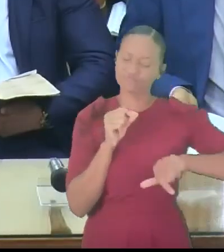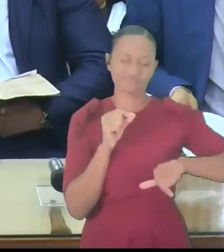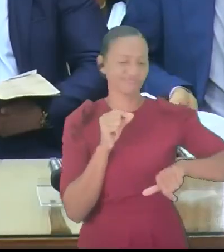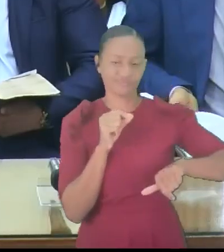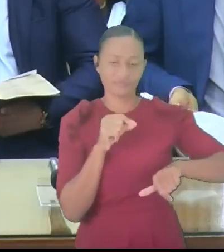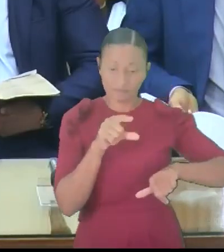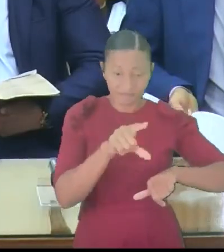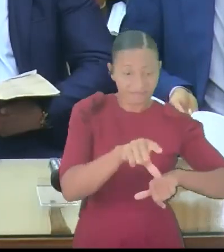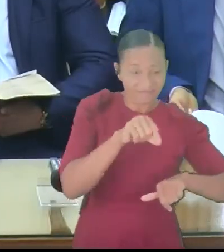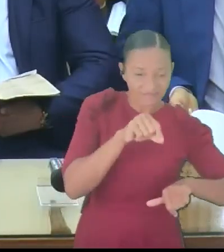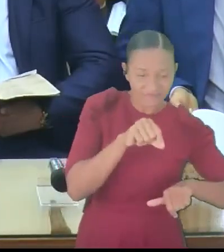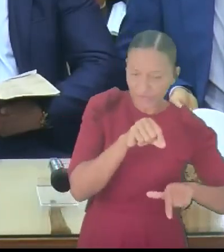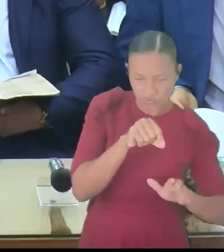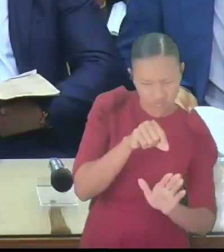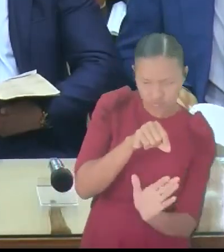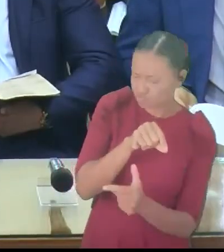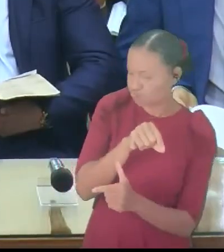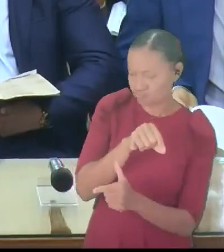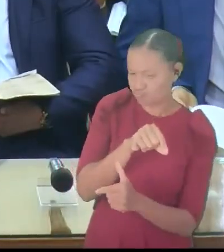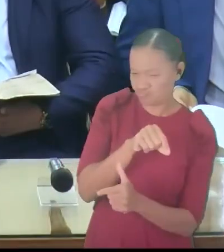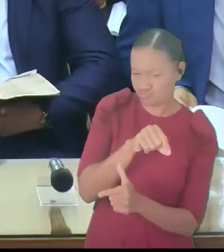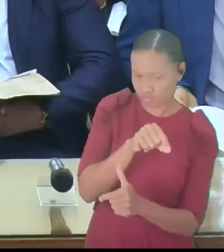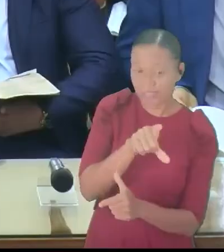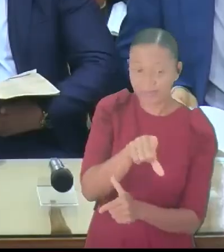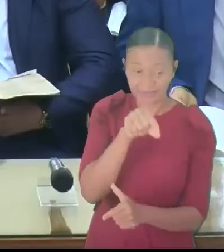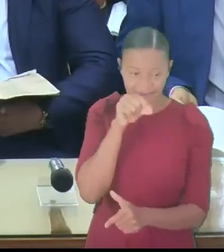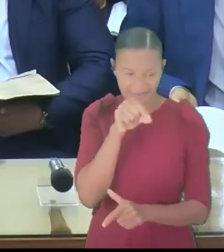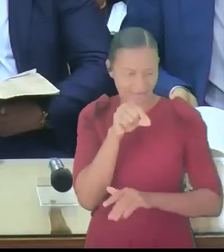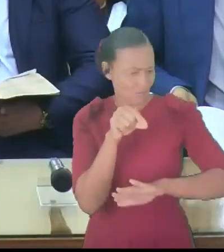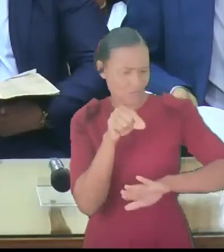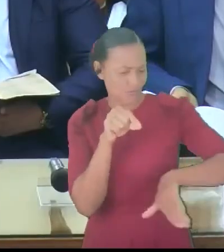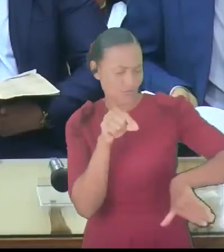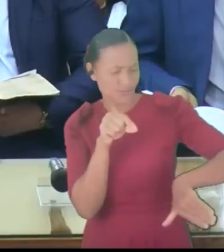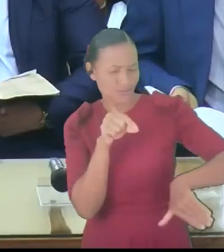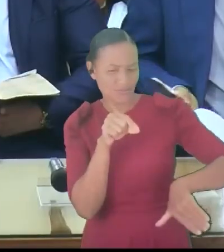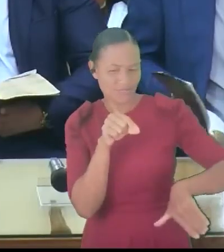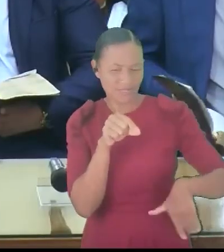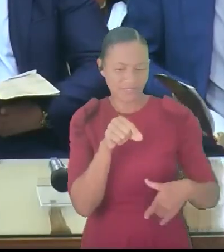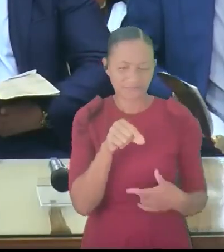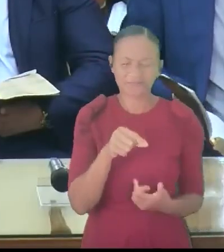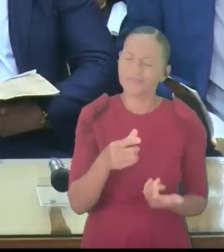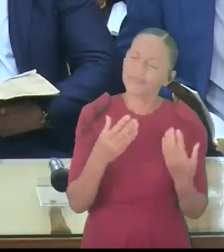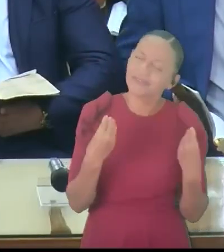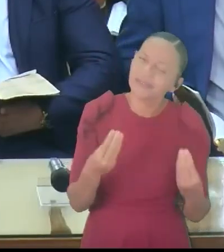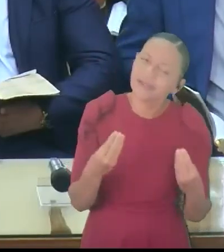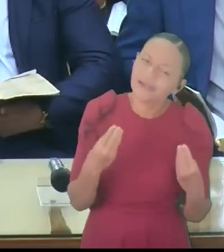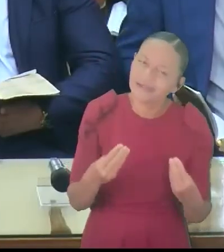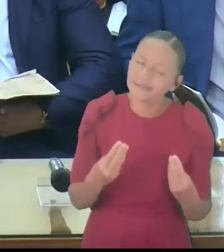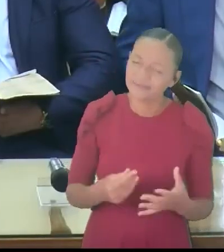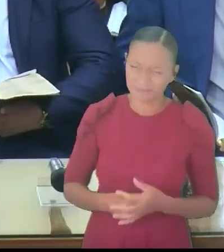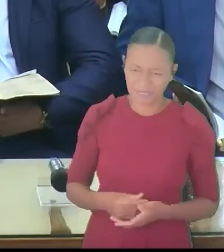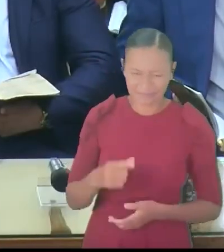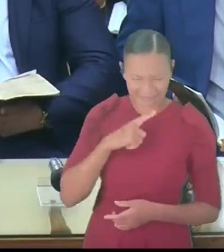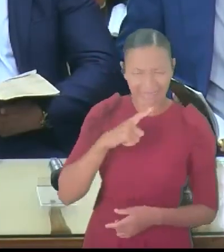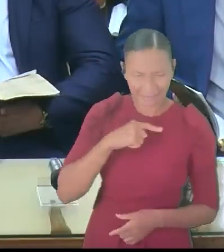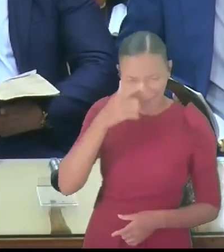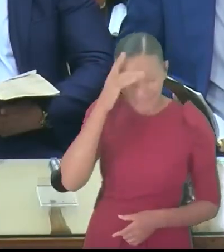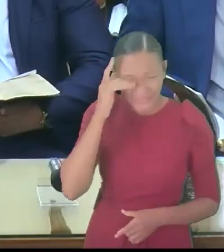aceito. Isso eu aceito, isso eu não aceito. Isso eu aceito, isso eu não aceito. Irmão, me diga se essa raça voltou a existir.